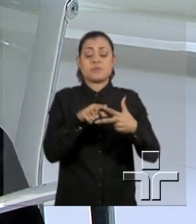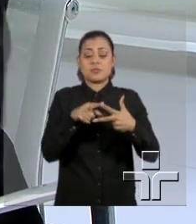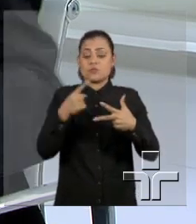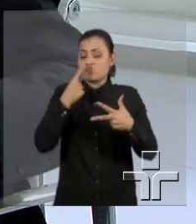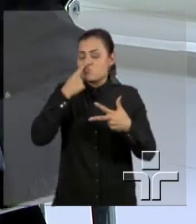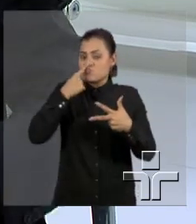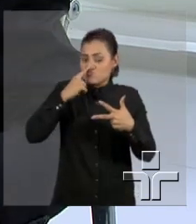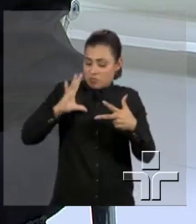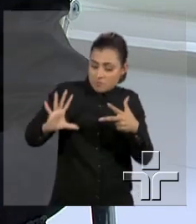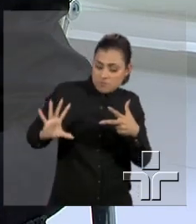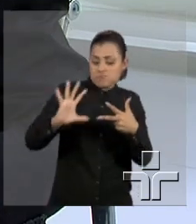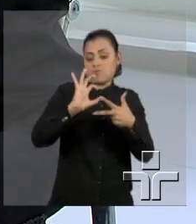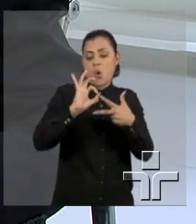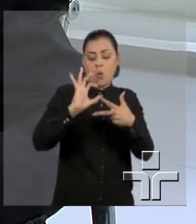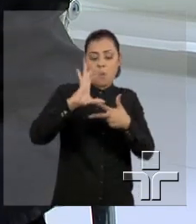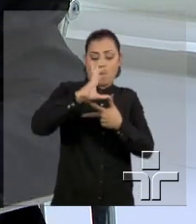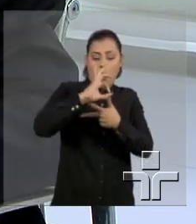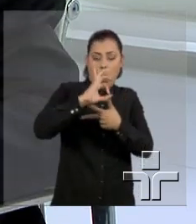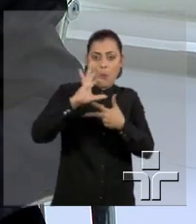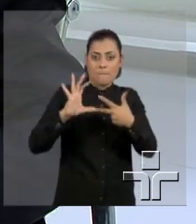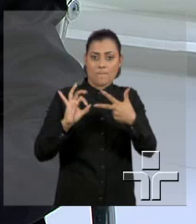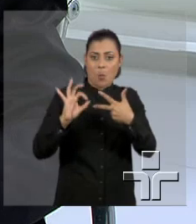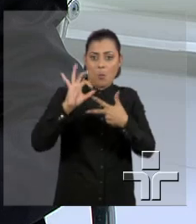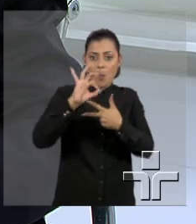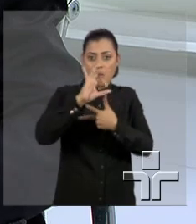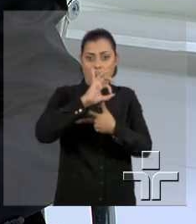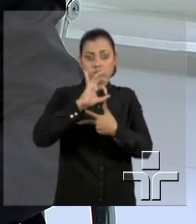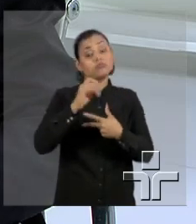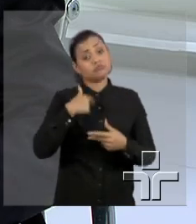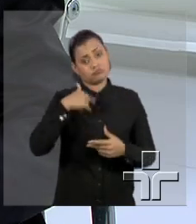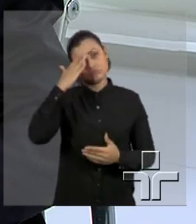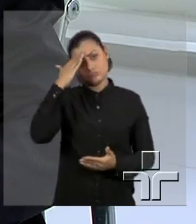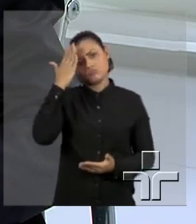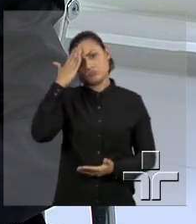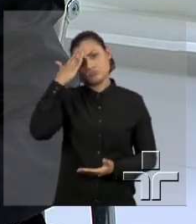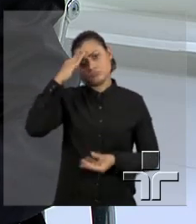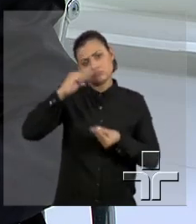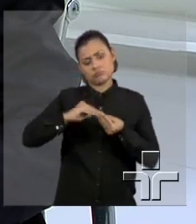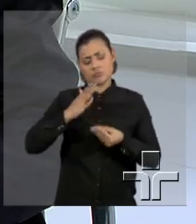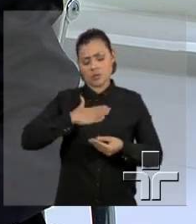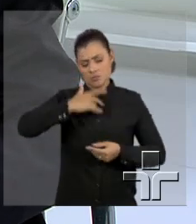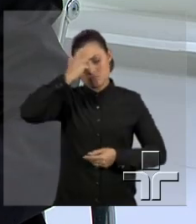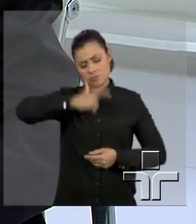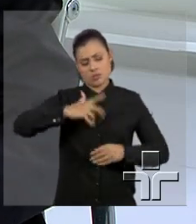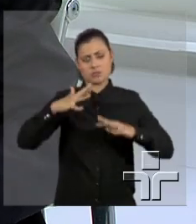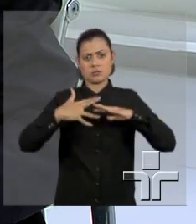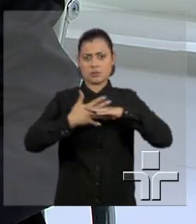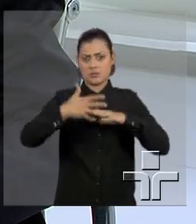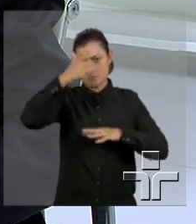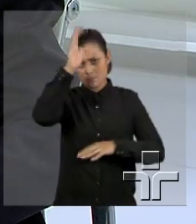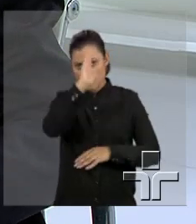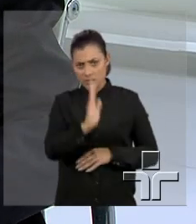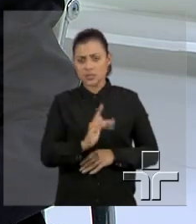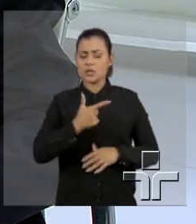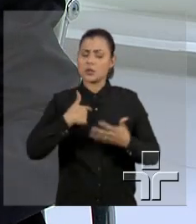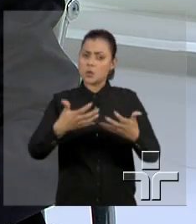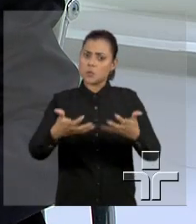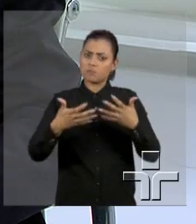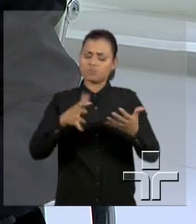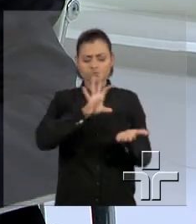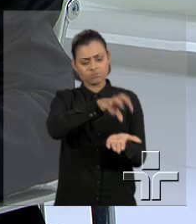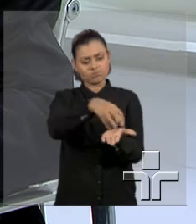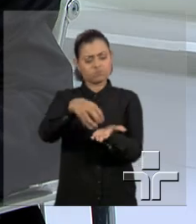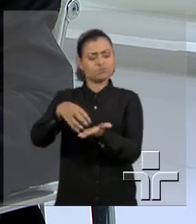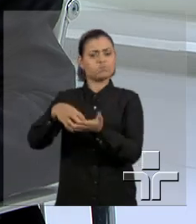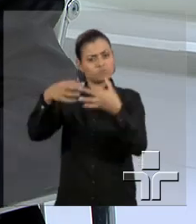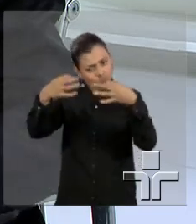do judiciário pelos outros 2 poderes. Eu digo com todo respeito, falo como cidadão brasileiro preocupado com a pureza das nossas instituições. Como